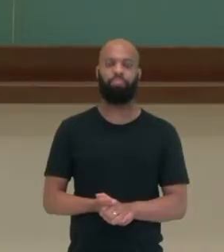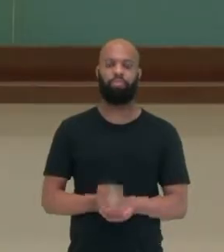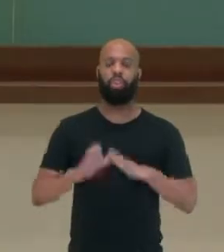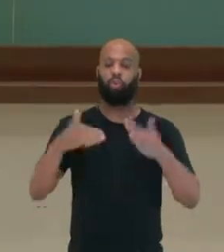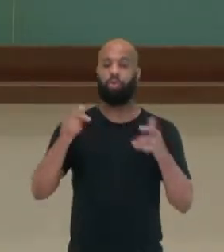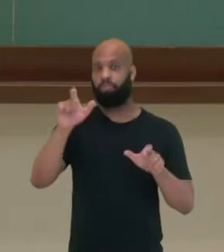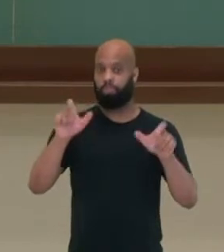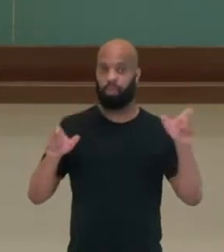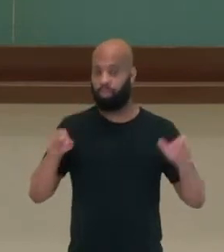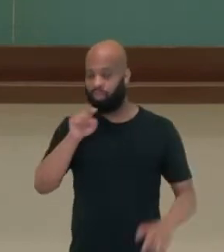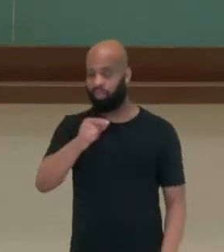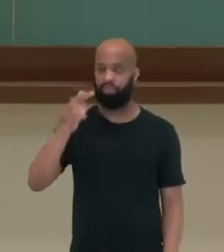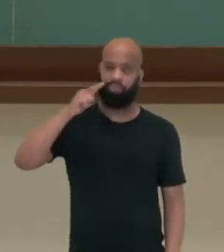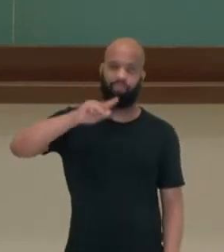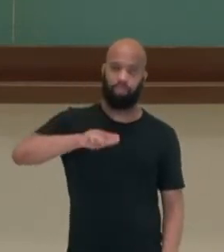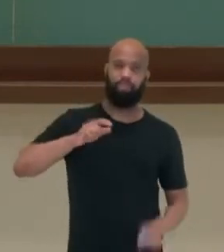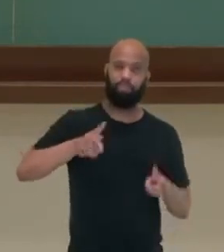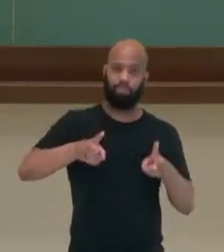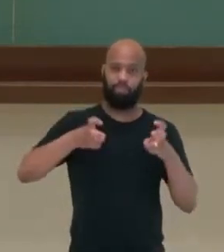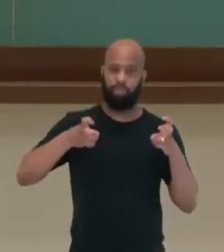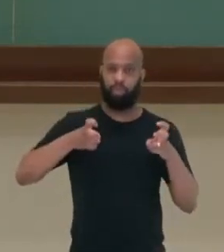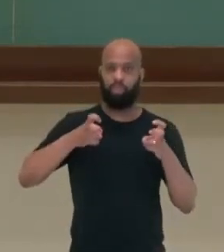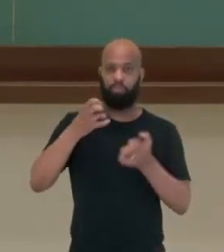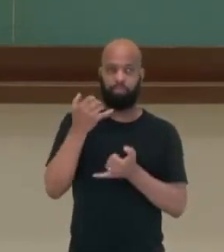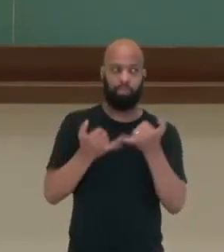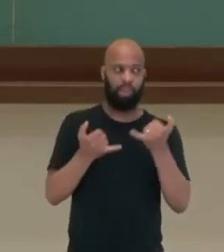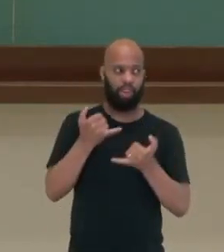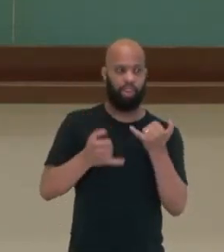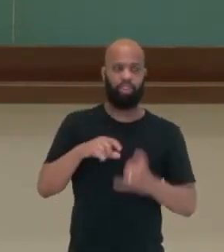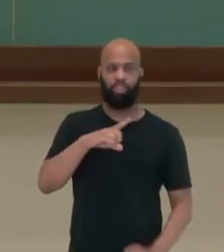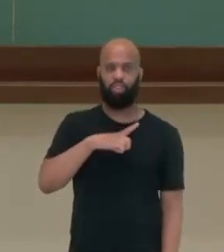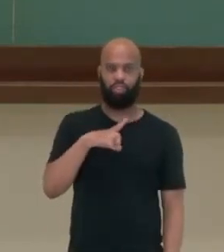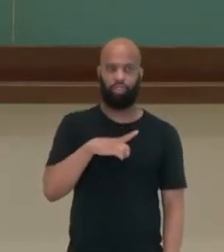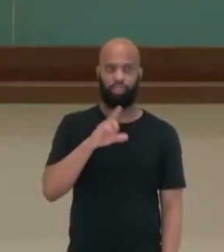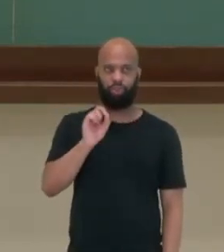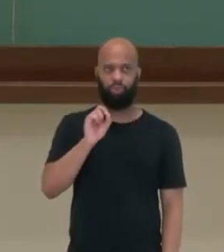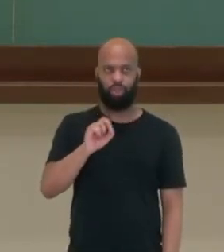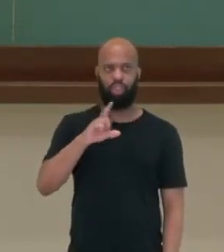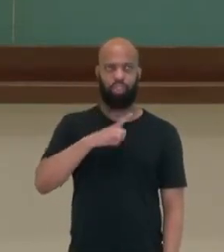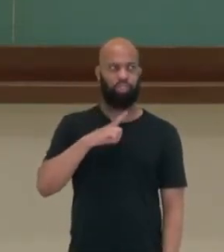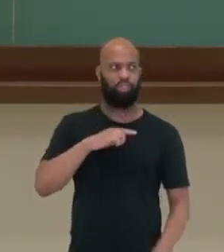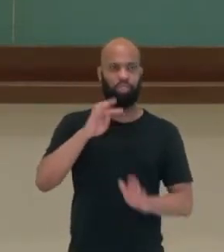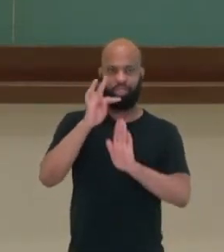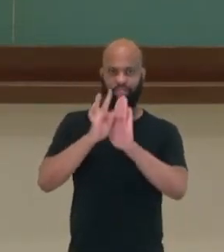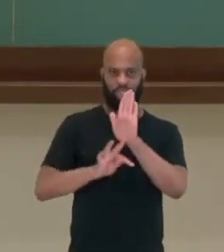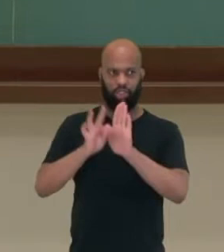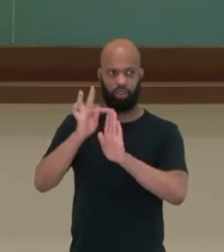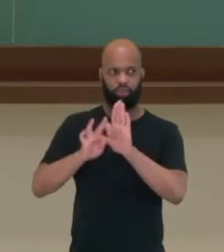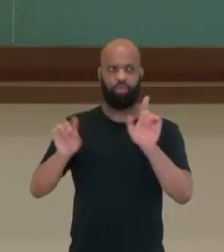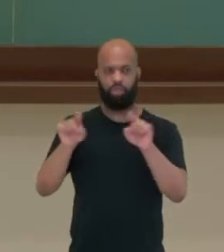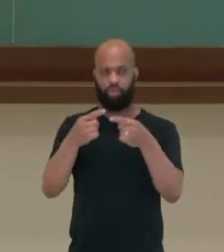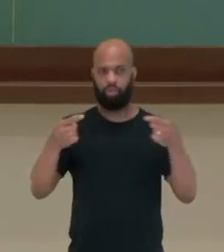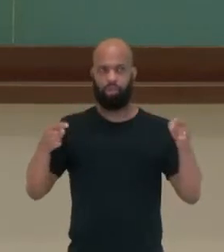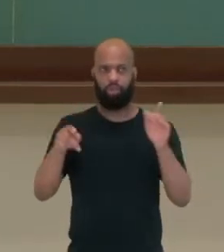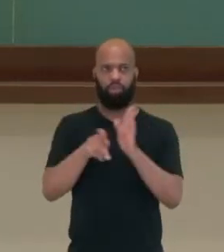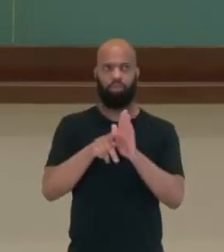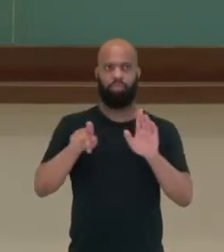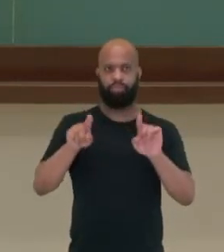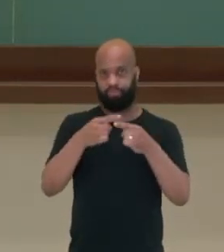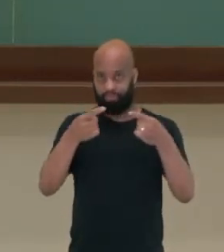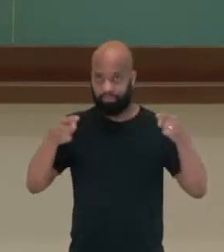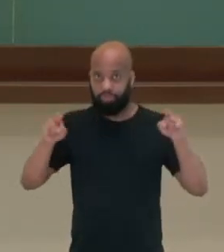E aí, meu querido e minha querida, conseguiram perceber a semelhança que nós temos entre o trecho da música ali, da letra de